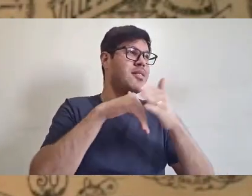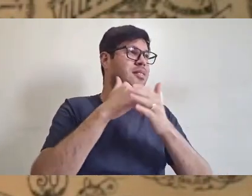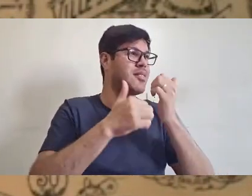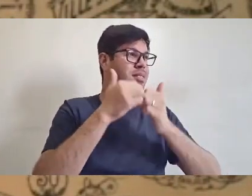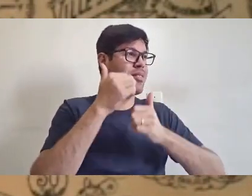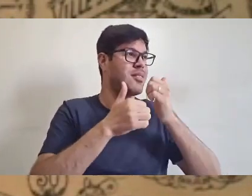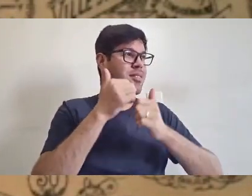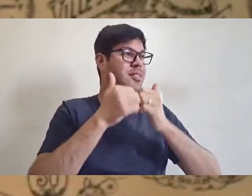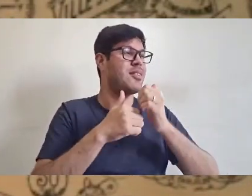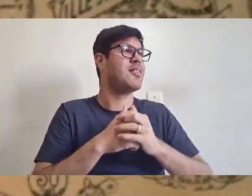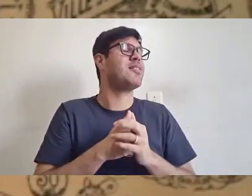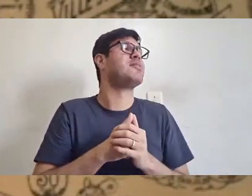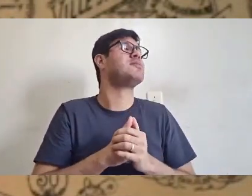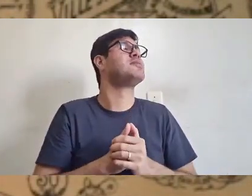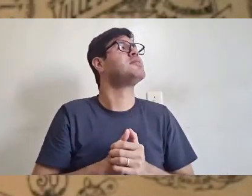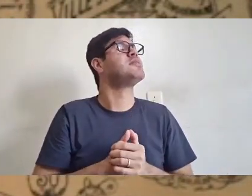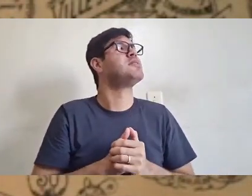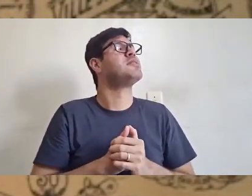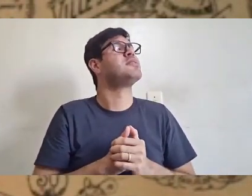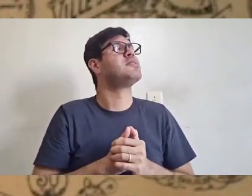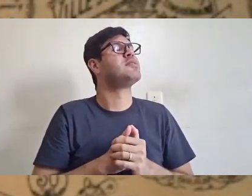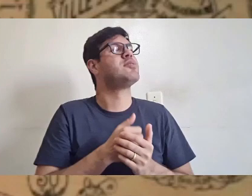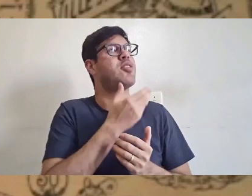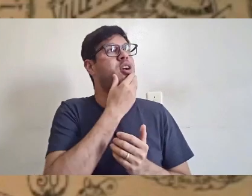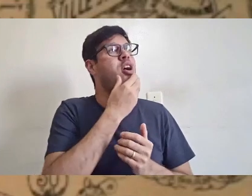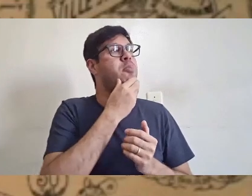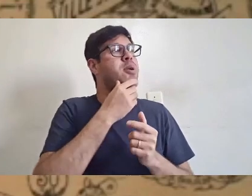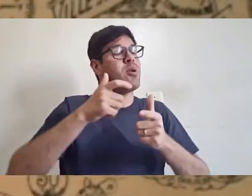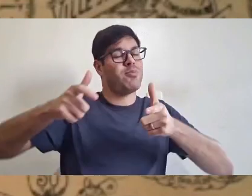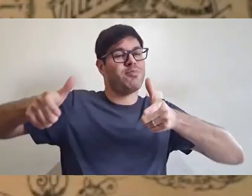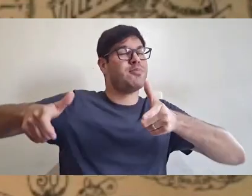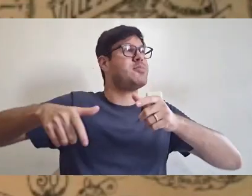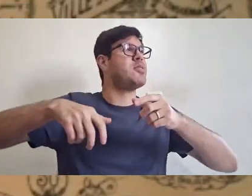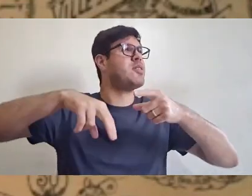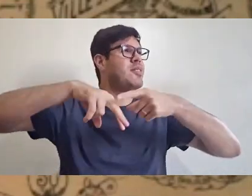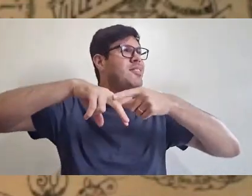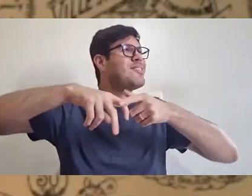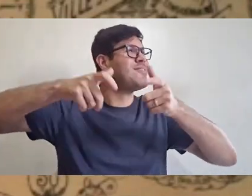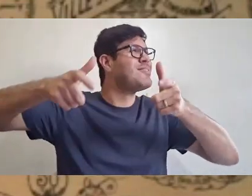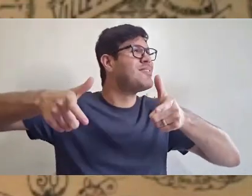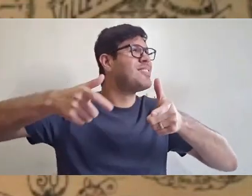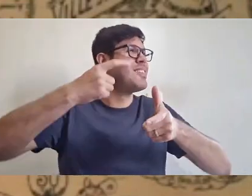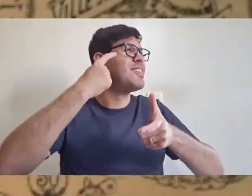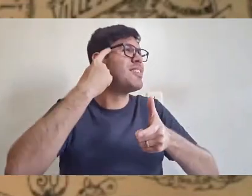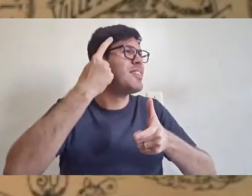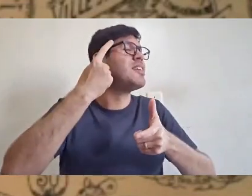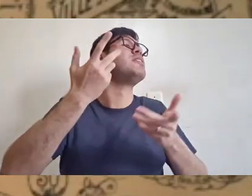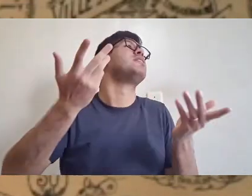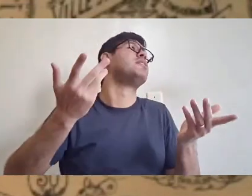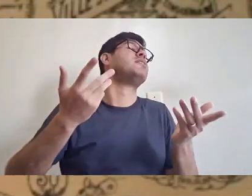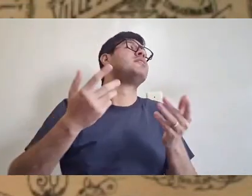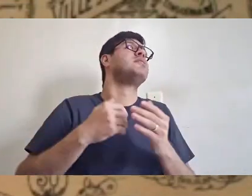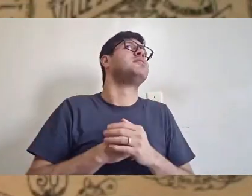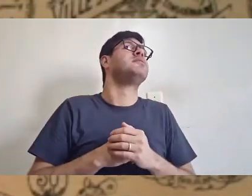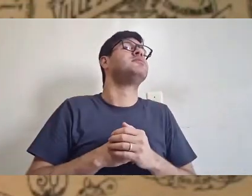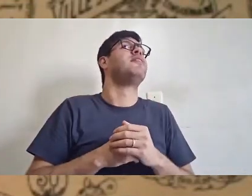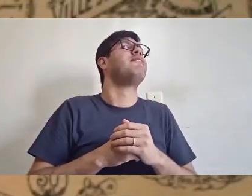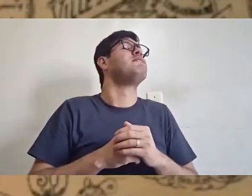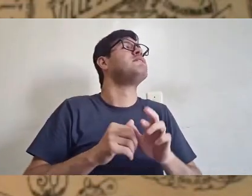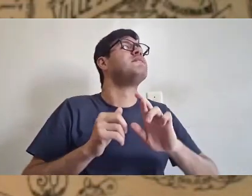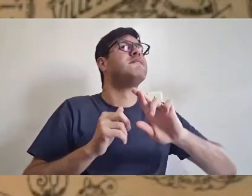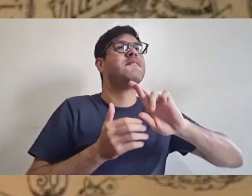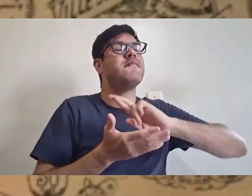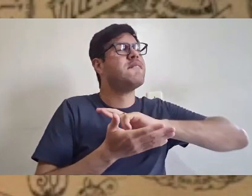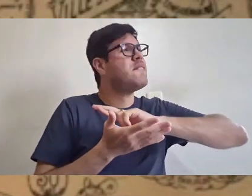O caso do Roberto Carlos é o principal, Sim. Entendeu? Não me lembro de outros. E